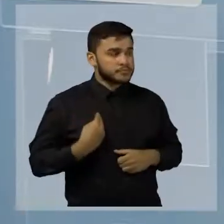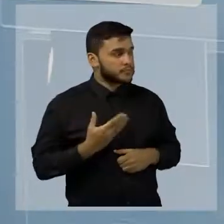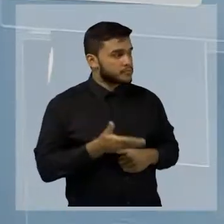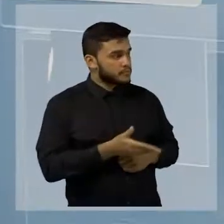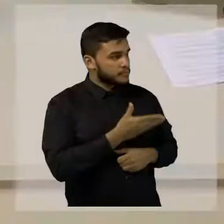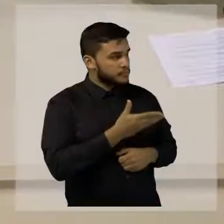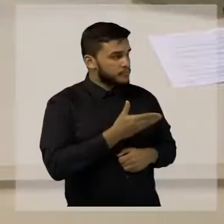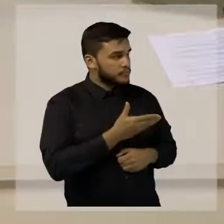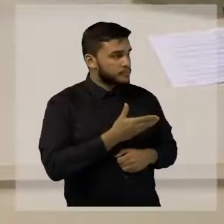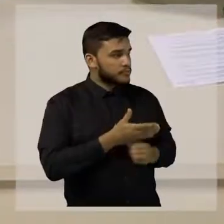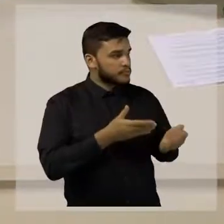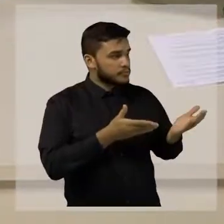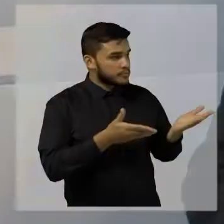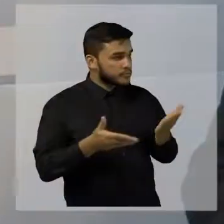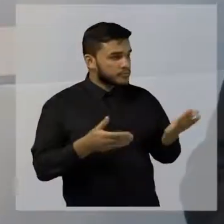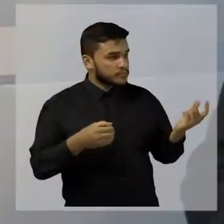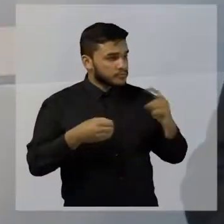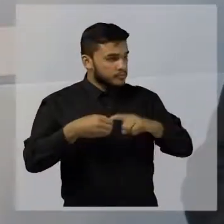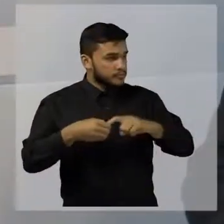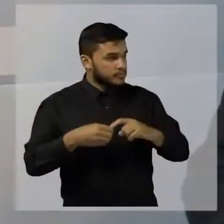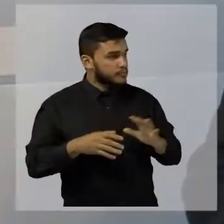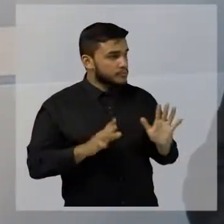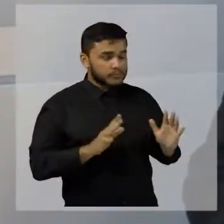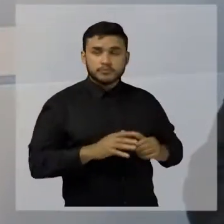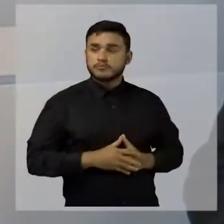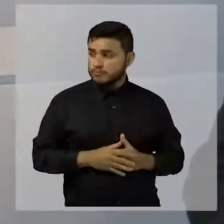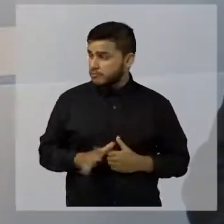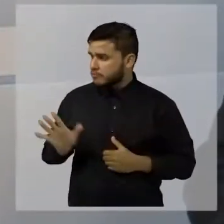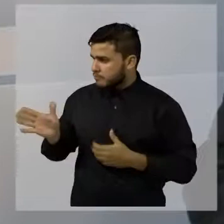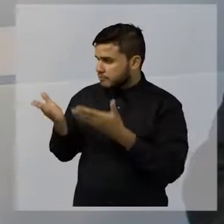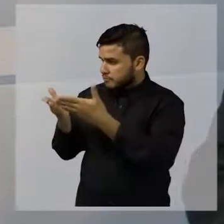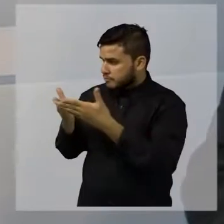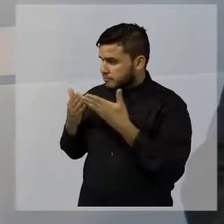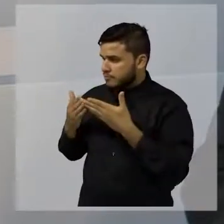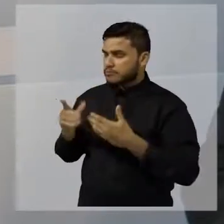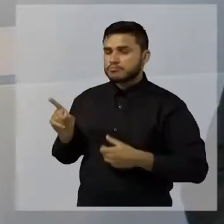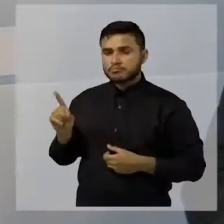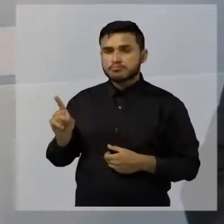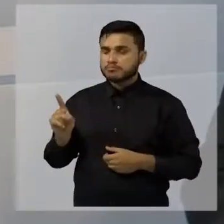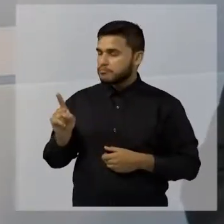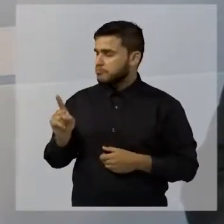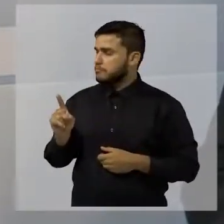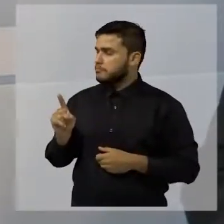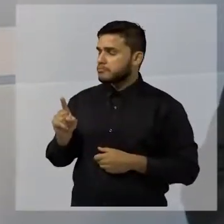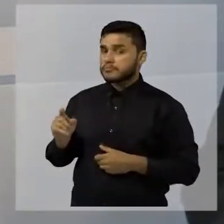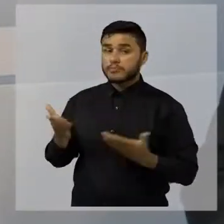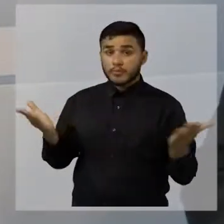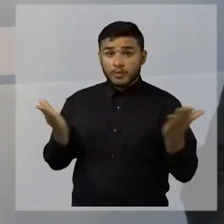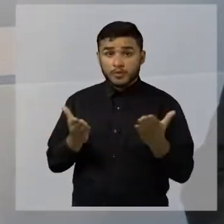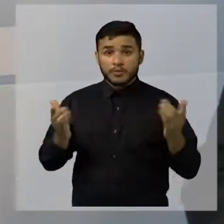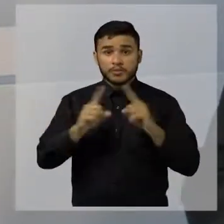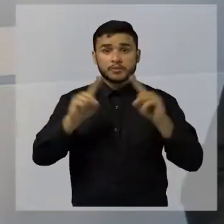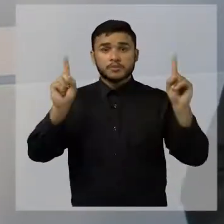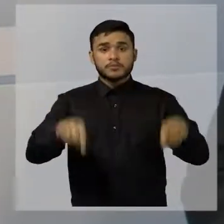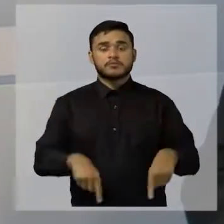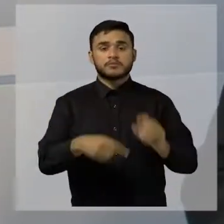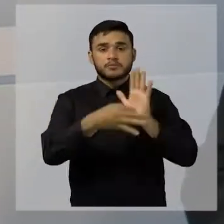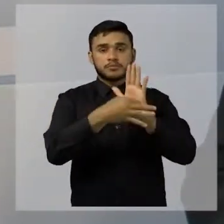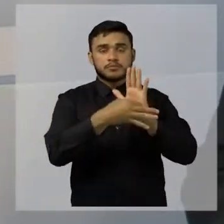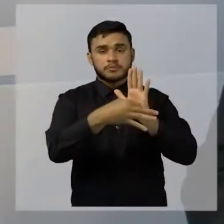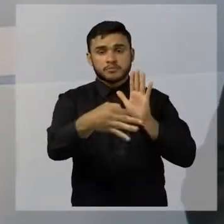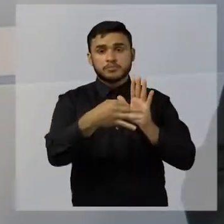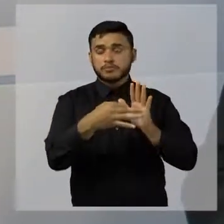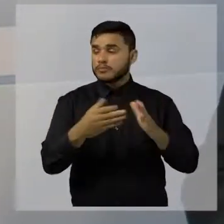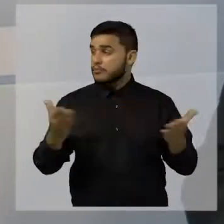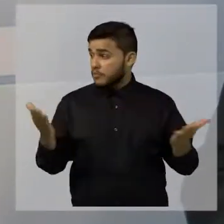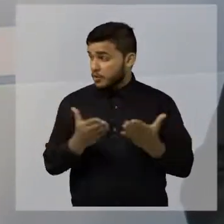você está convidado a voltar muito em breve. Queria só rapidinho para dizer que nós estamos entrando com um projeto agora de indicação e eu estou tendo o